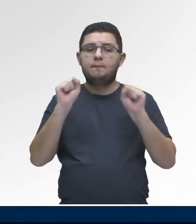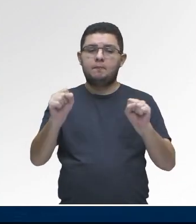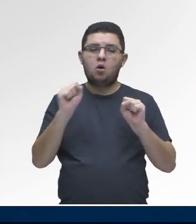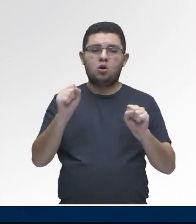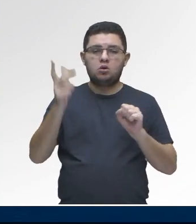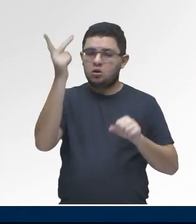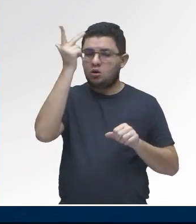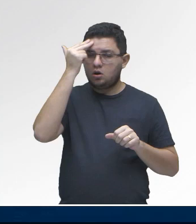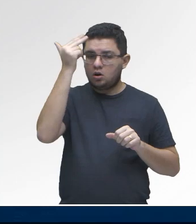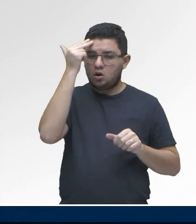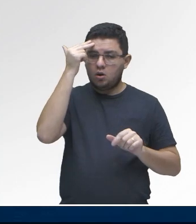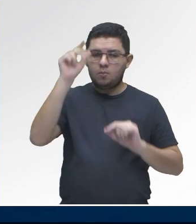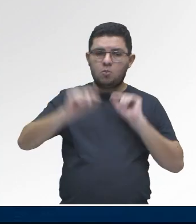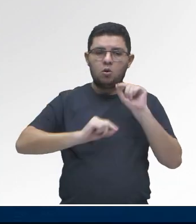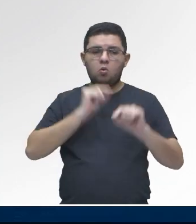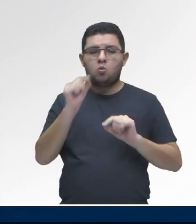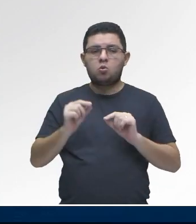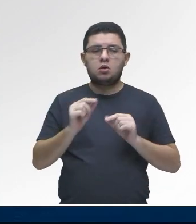quanto o valor negativo,